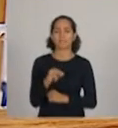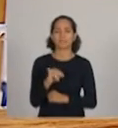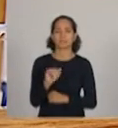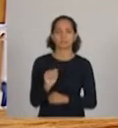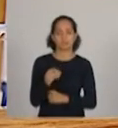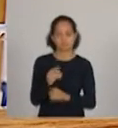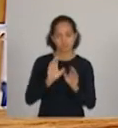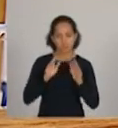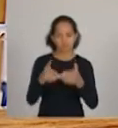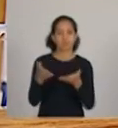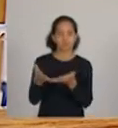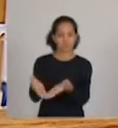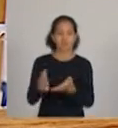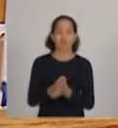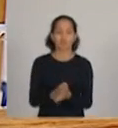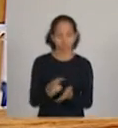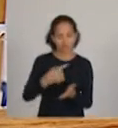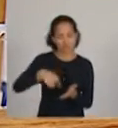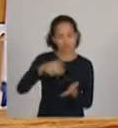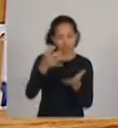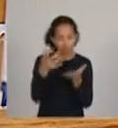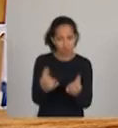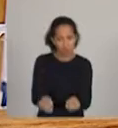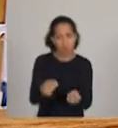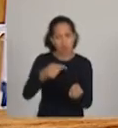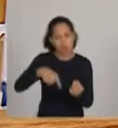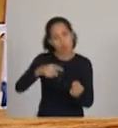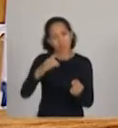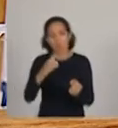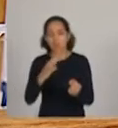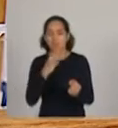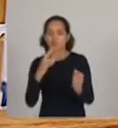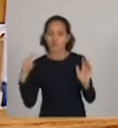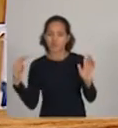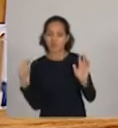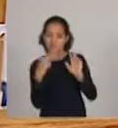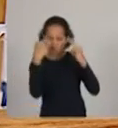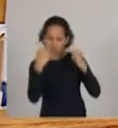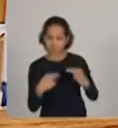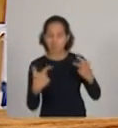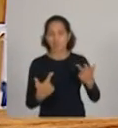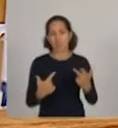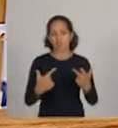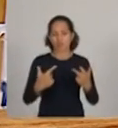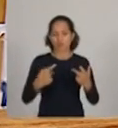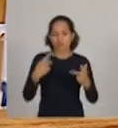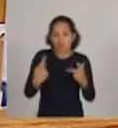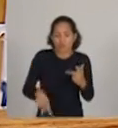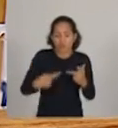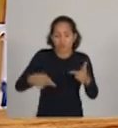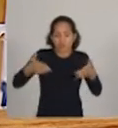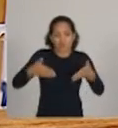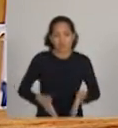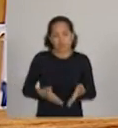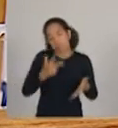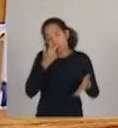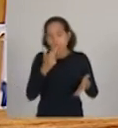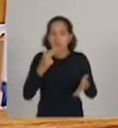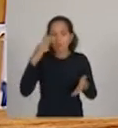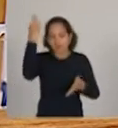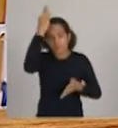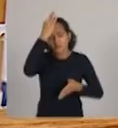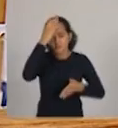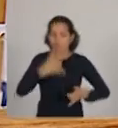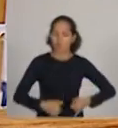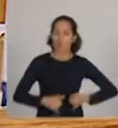voltada. E essa casa, reconhecendo o capitão dos portos como um cidadão espírito-santense, além de tudo, gera um orgulho